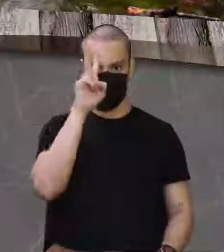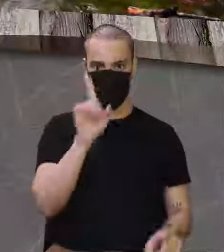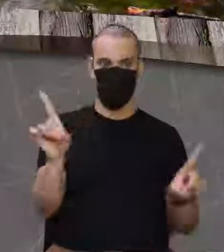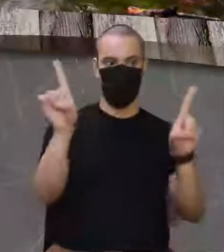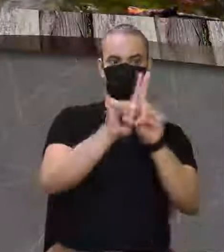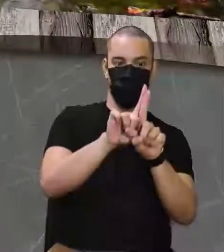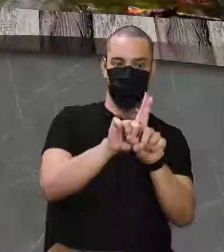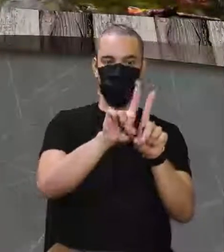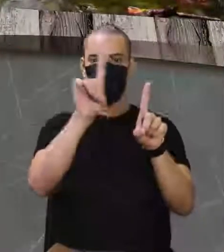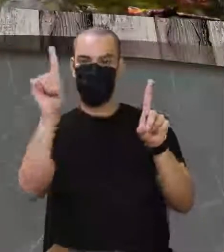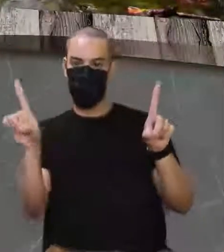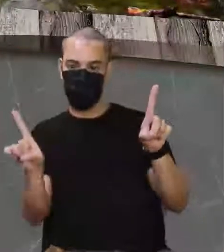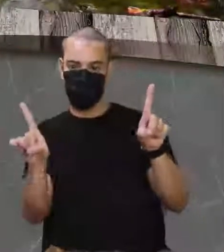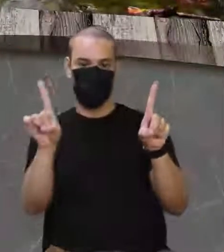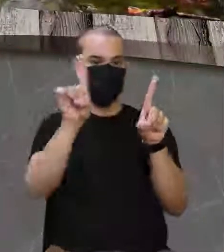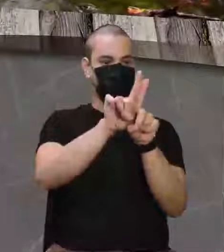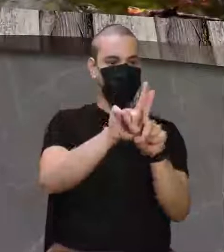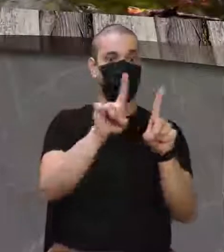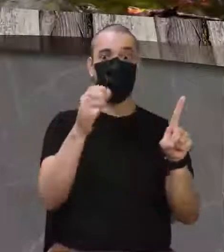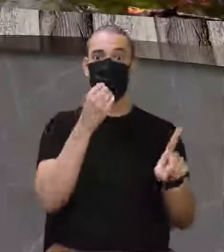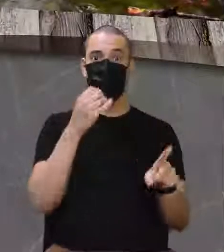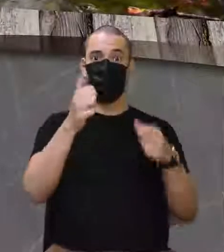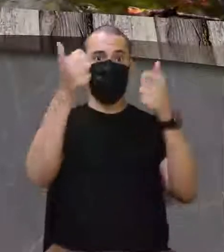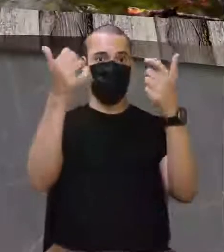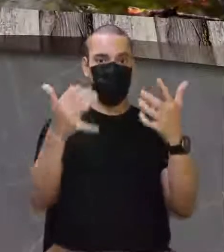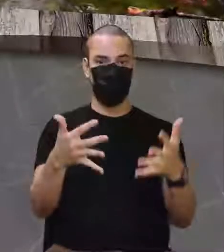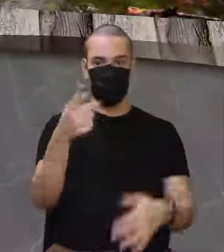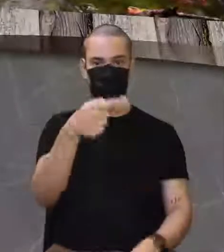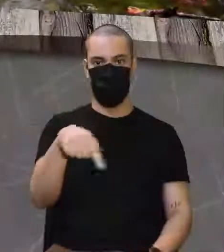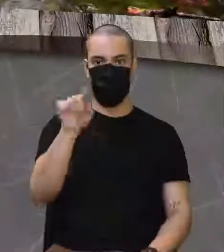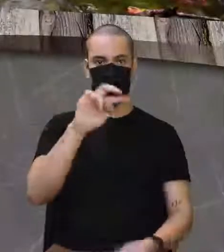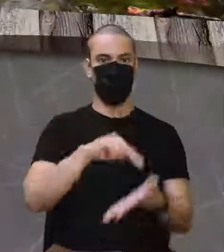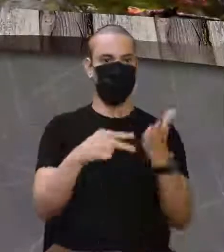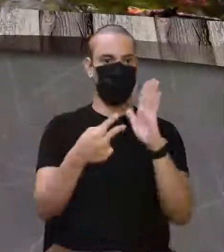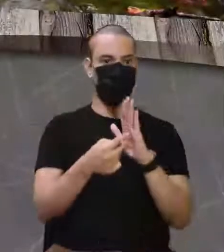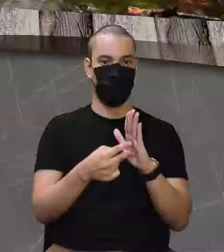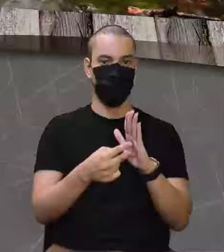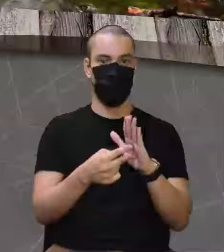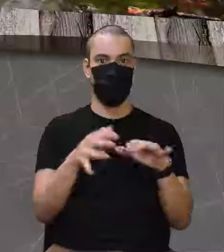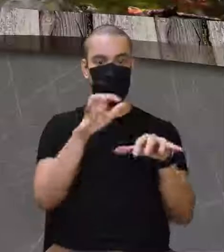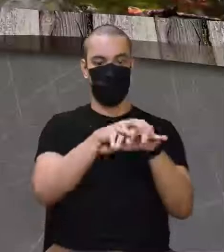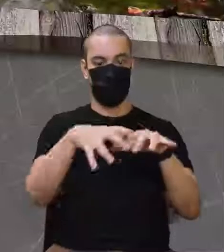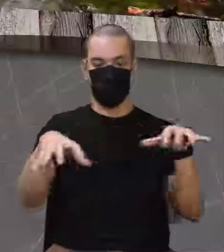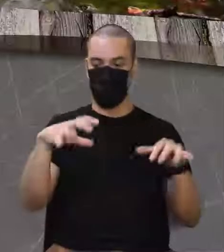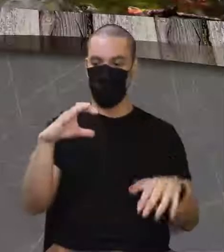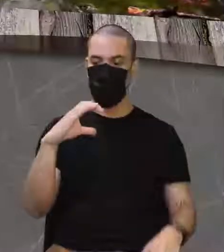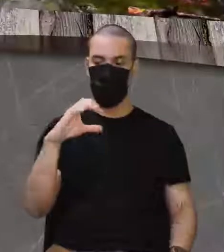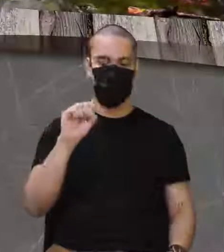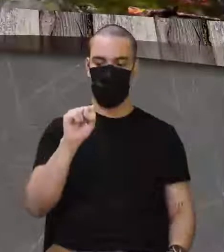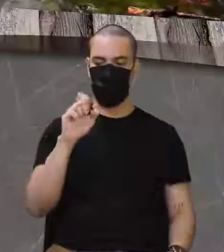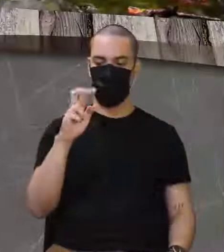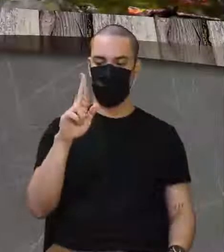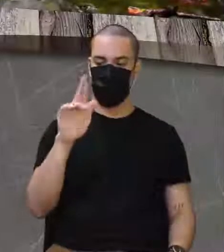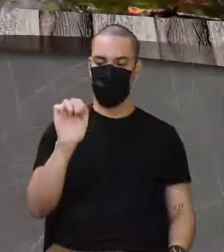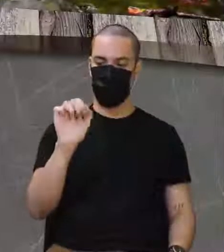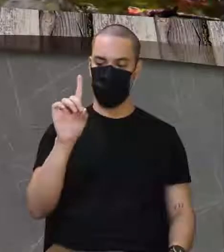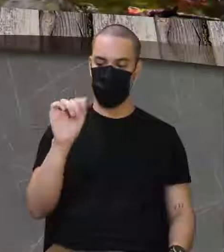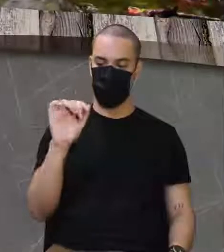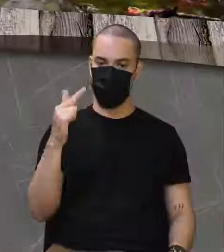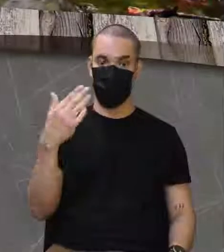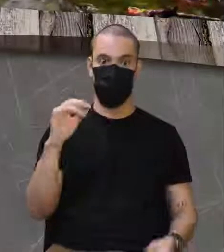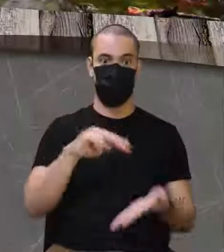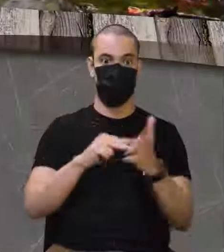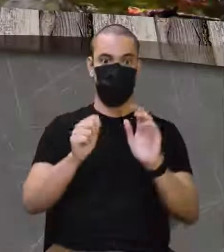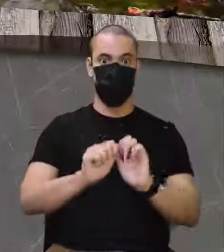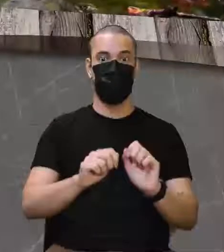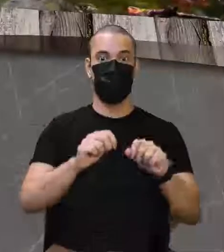bom a gente falar para você o que é, né? Segregação é separação, pessoal, tá?